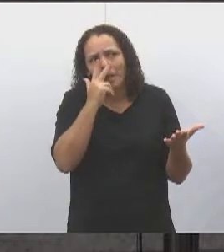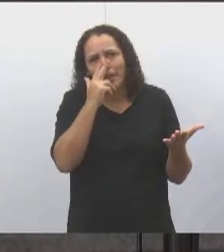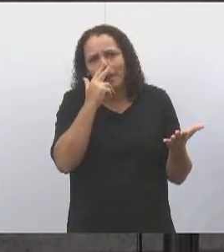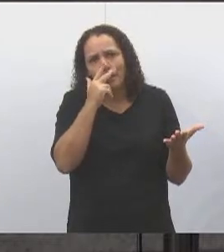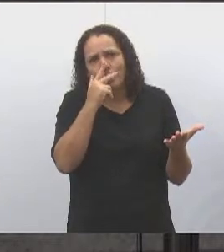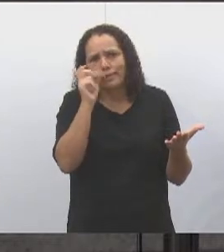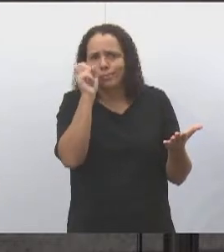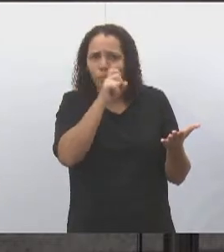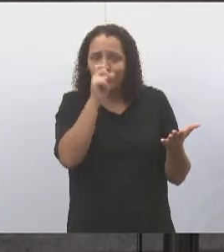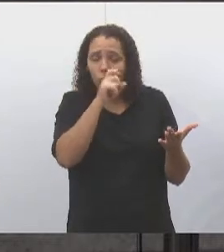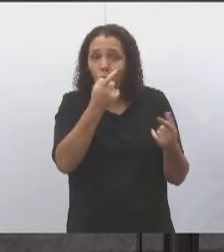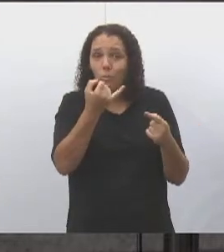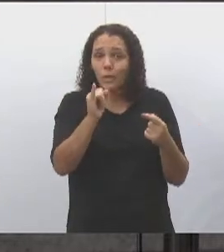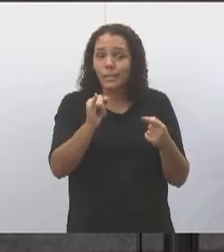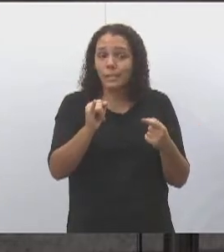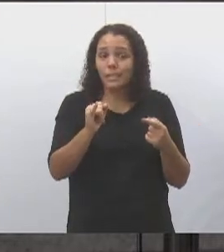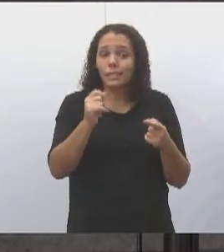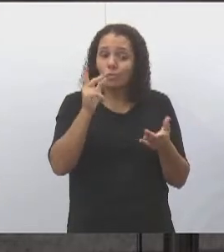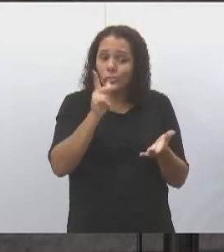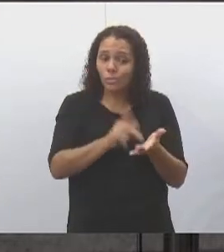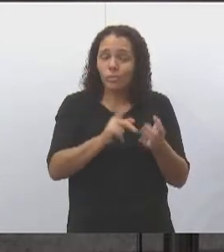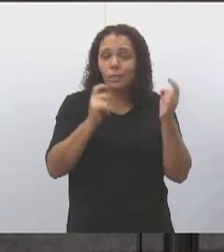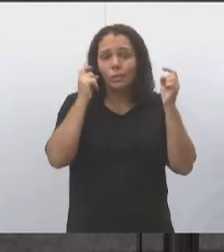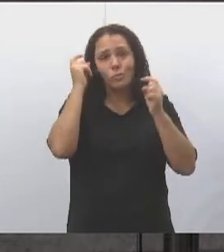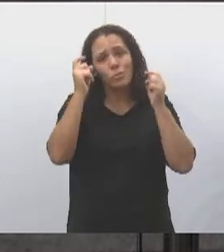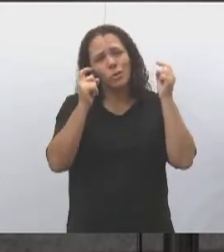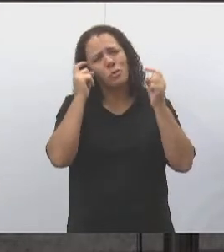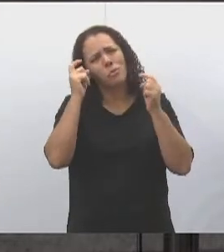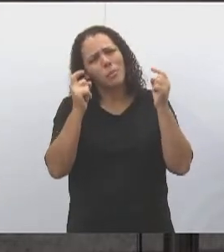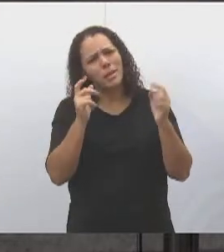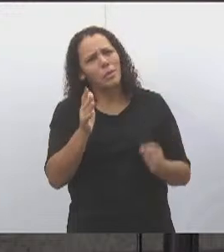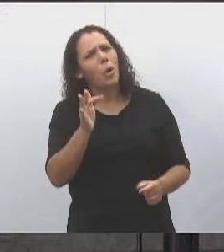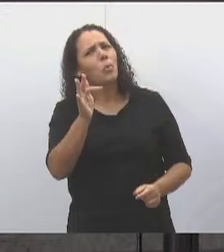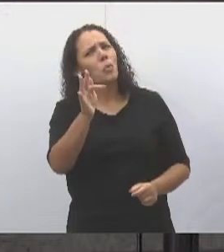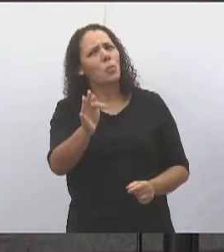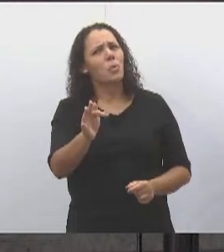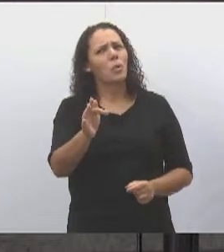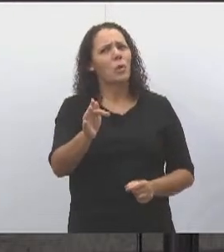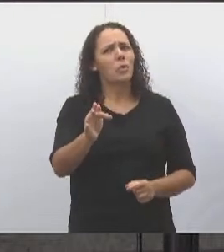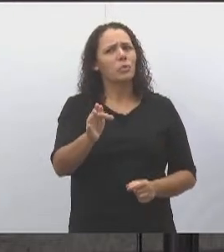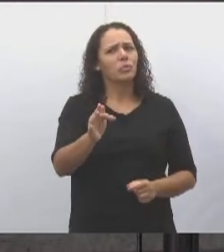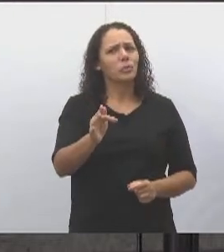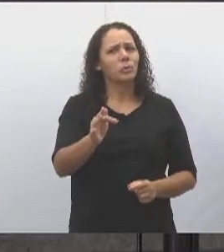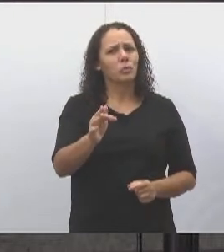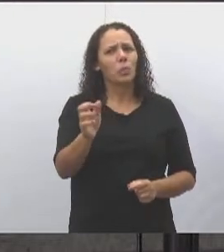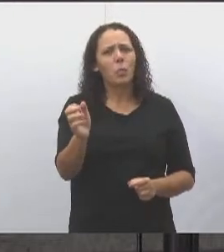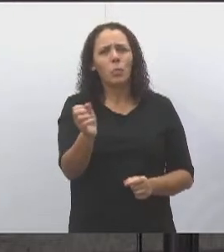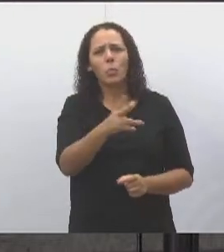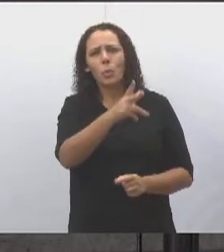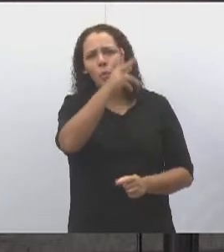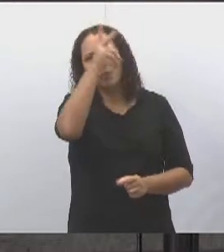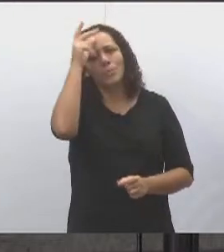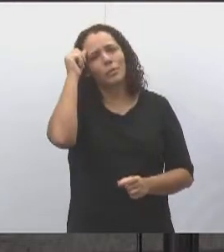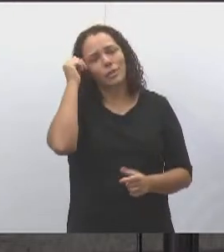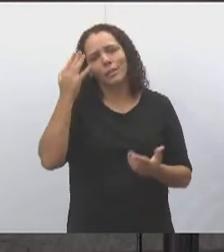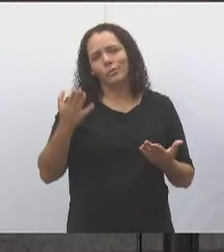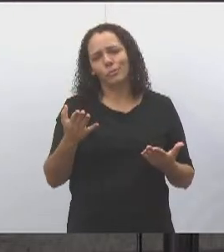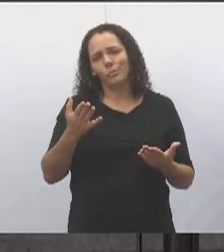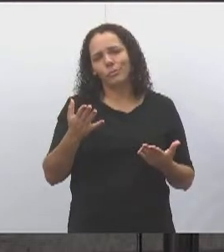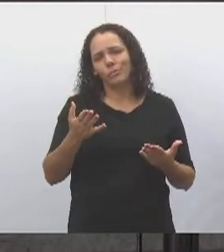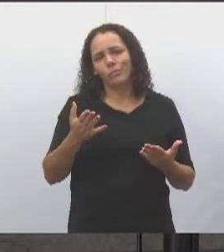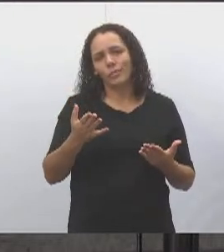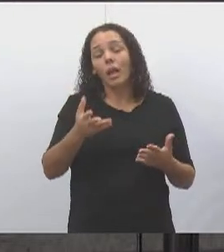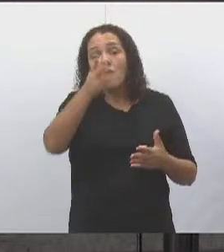se houvesse essa preocupação com o futuro da próxima administração, o prefeito não estaria dando um calote de 9